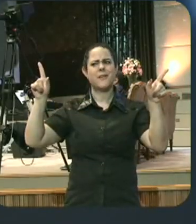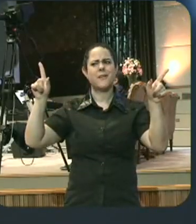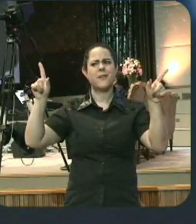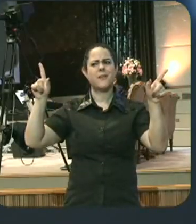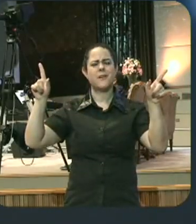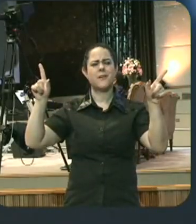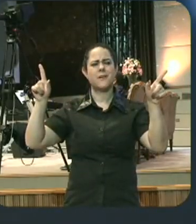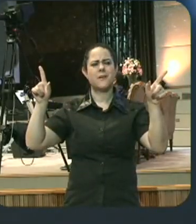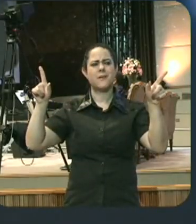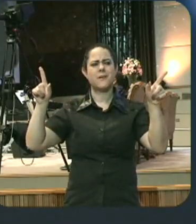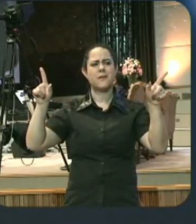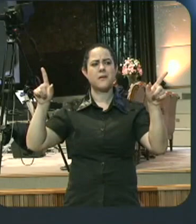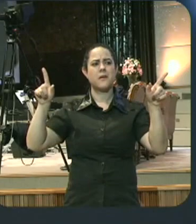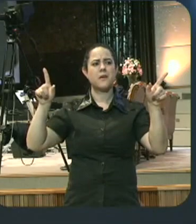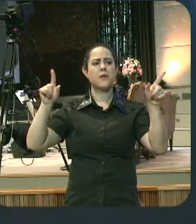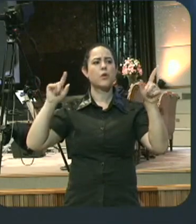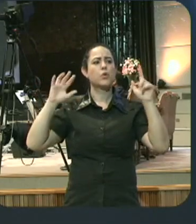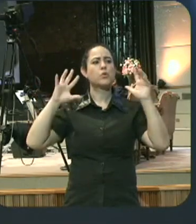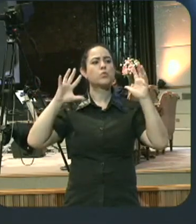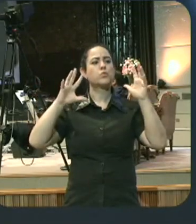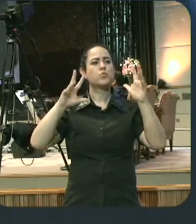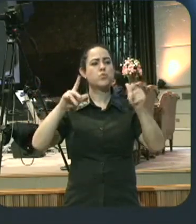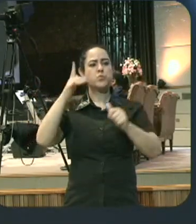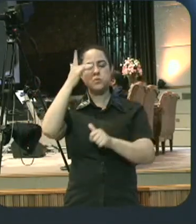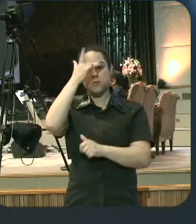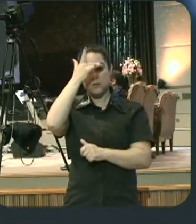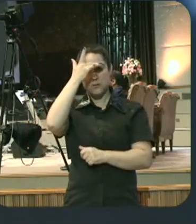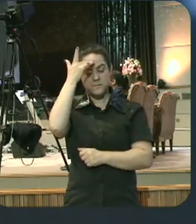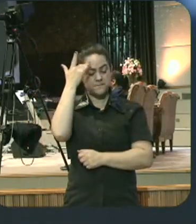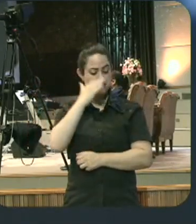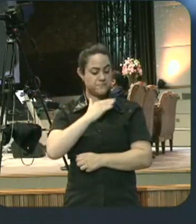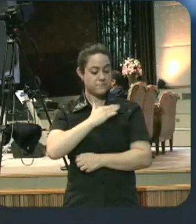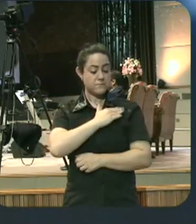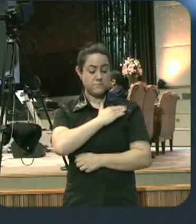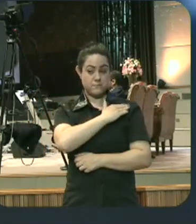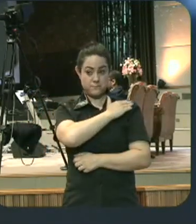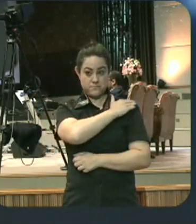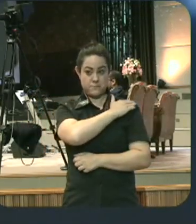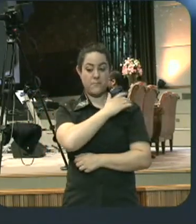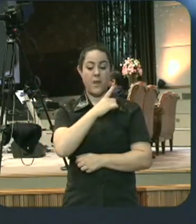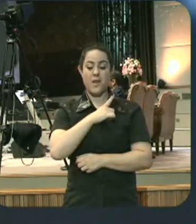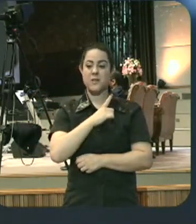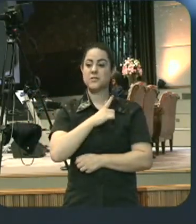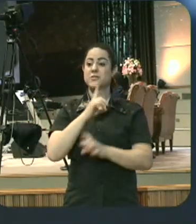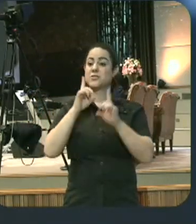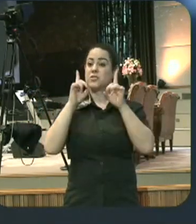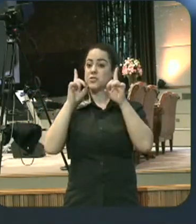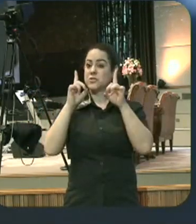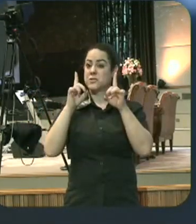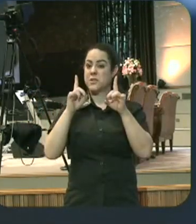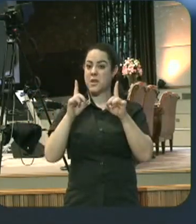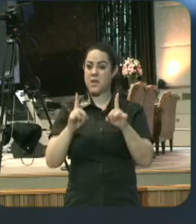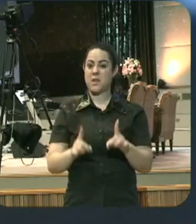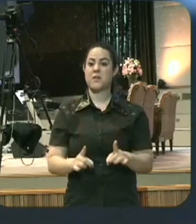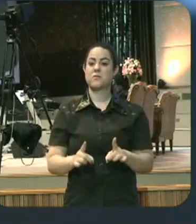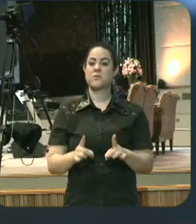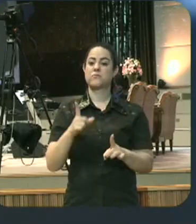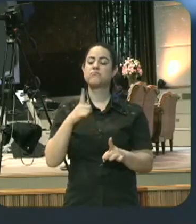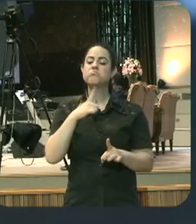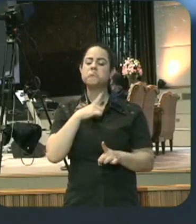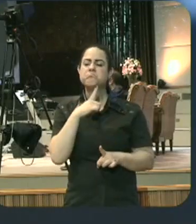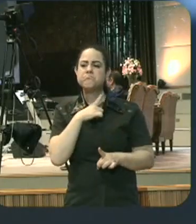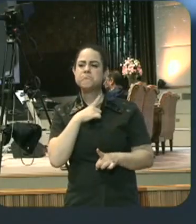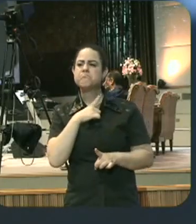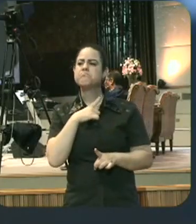tempo, todo soldado, ele tinha direito ao despojo de guerra. O que